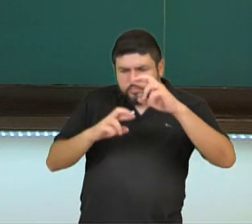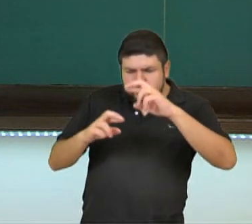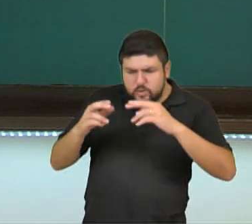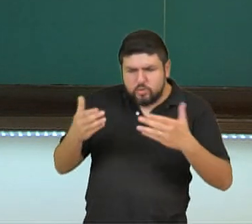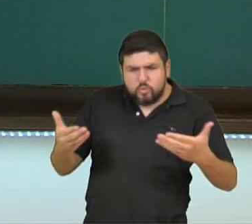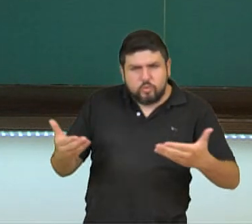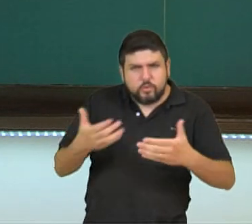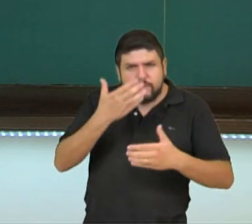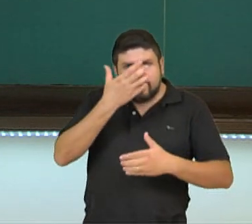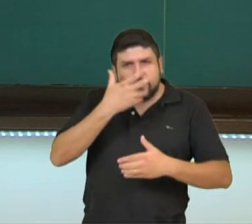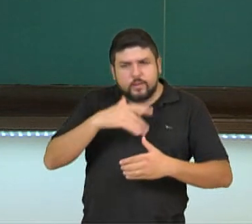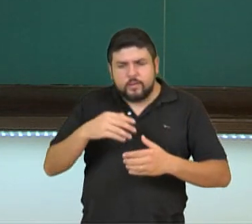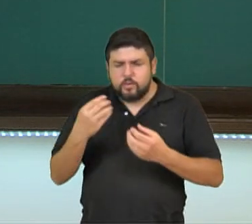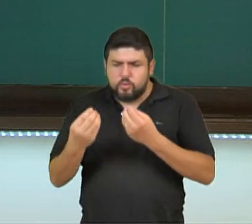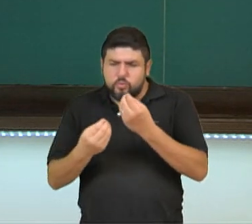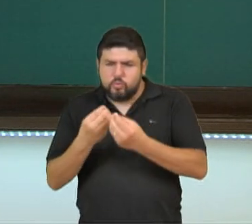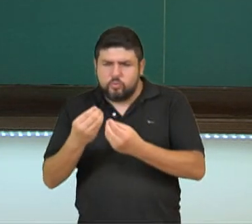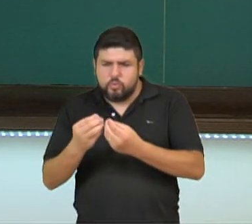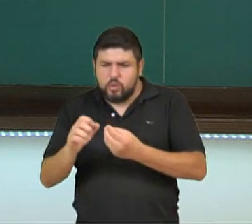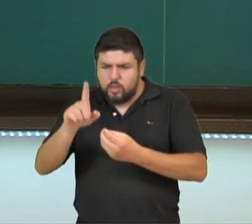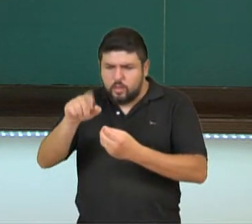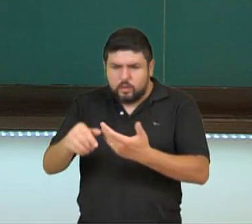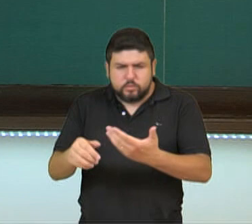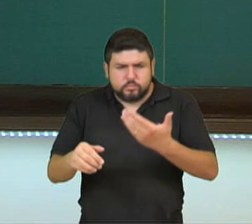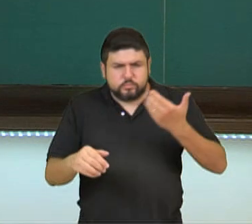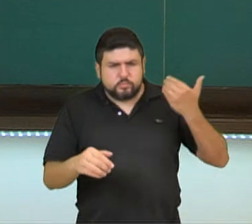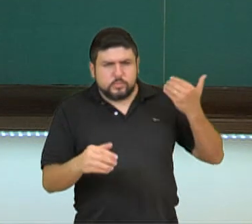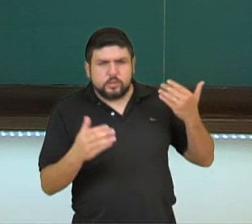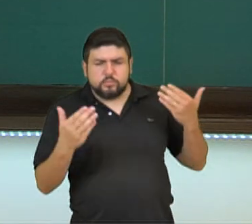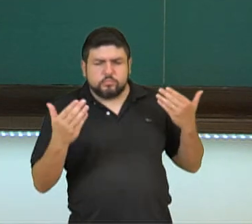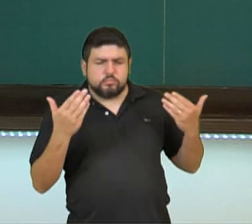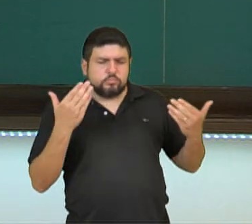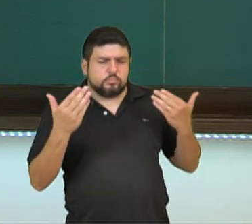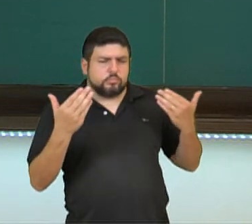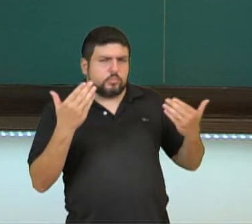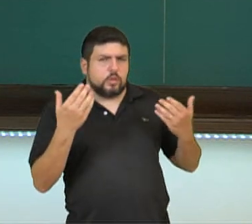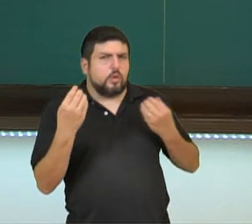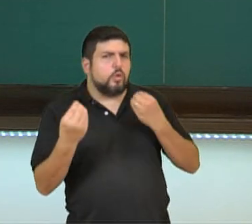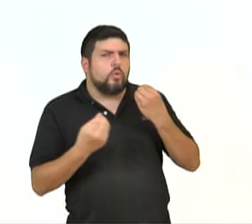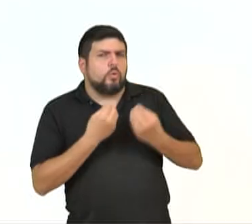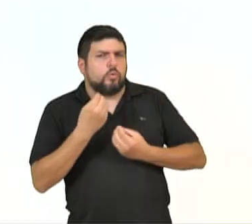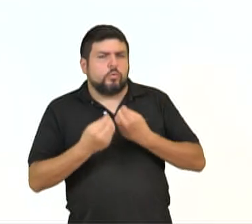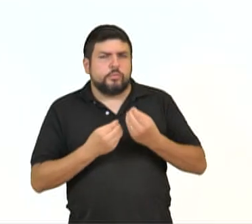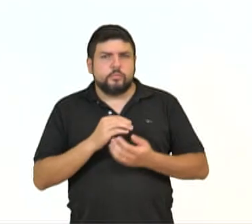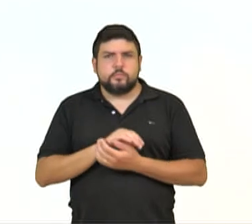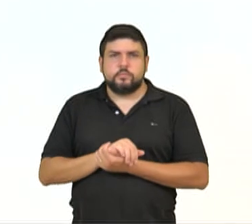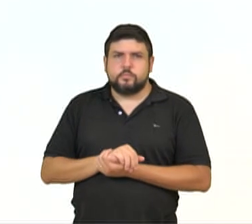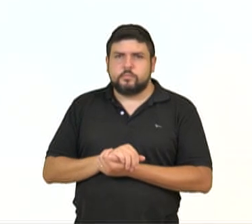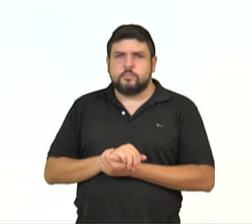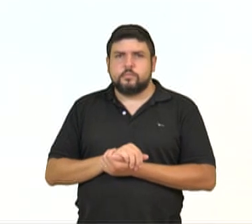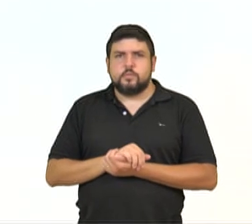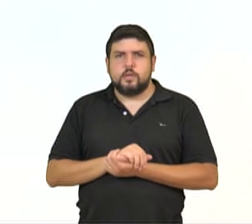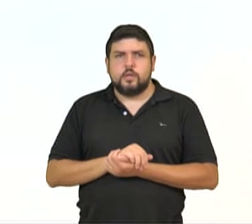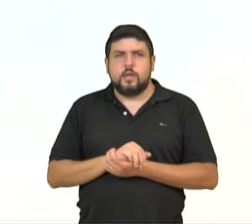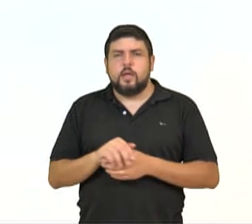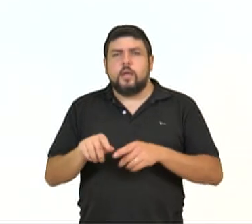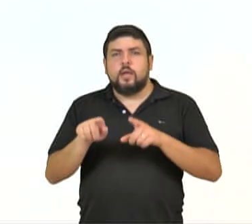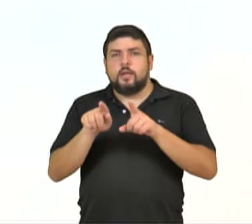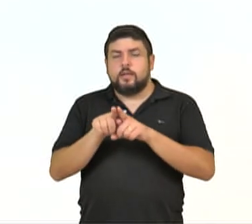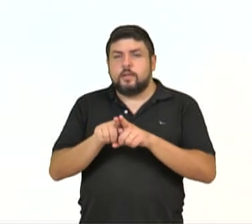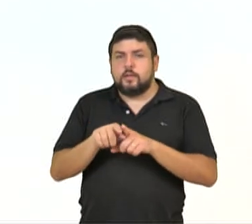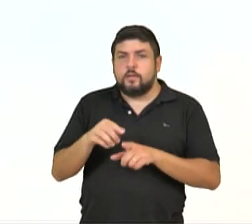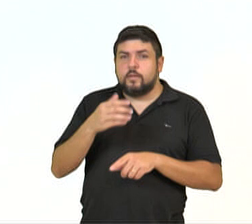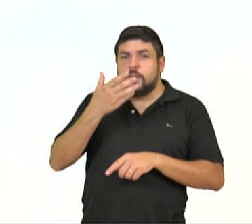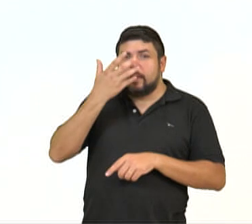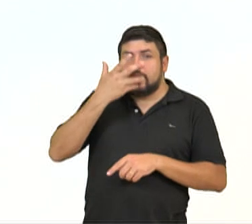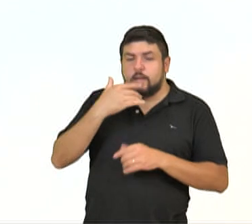de hoje para indicar as possíveis mudanças e permanências, Então aqui outra foto, crianças brincando aí no século